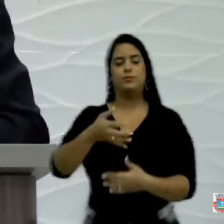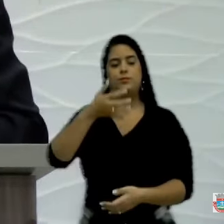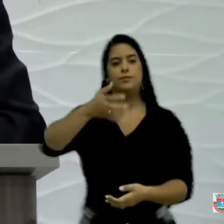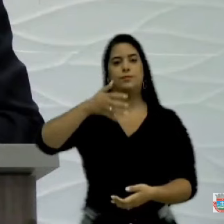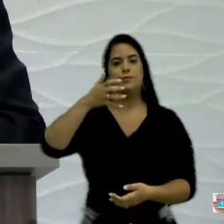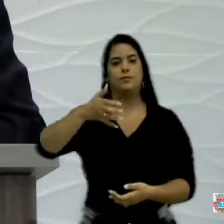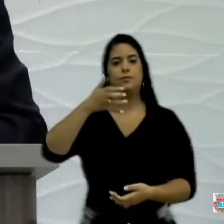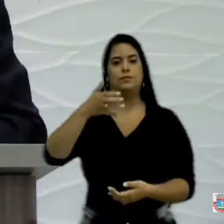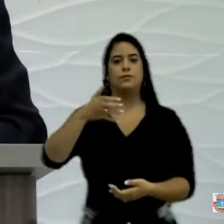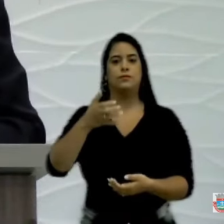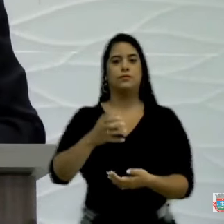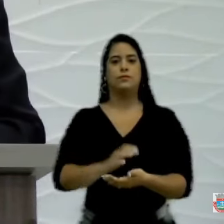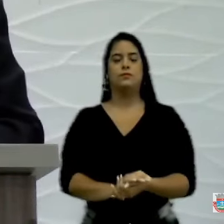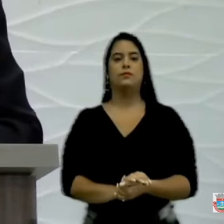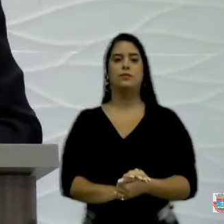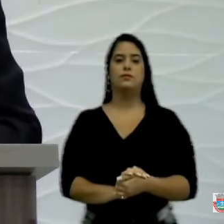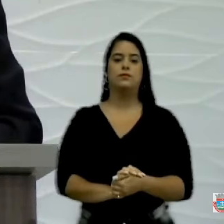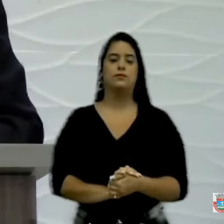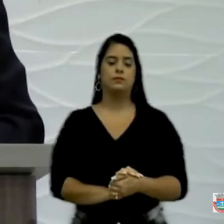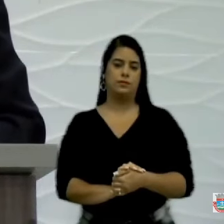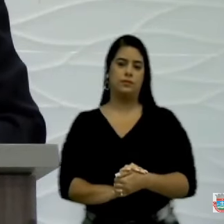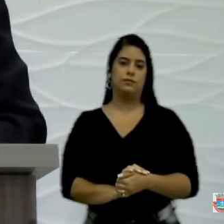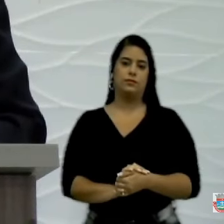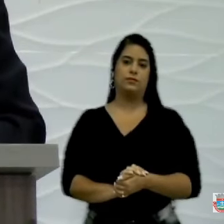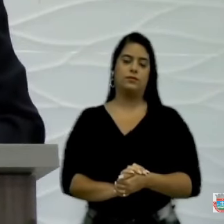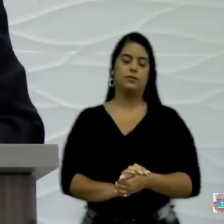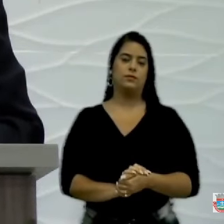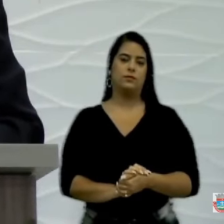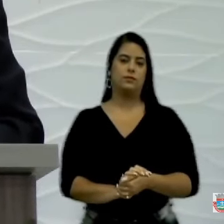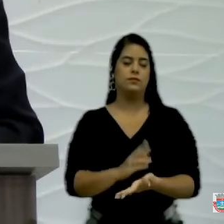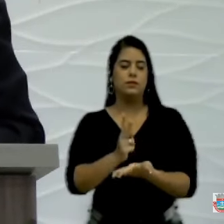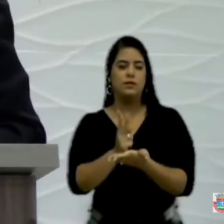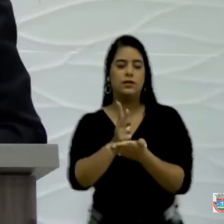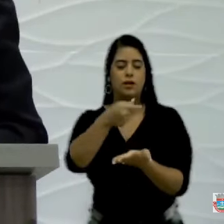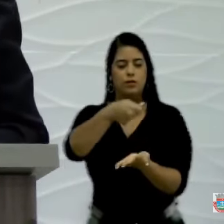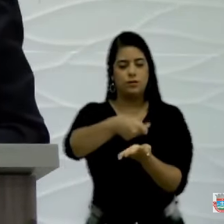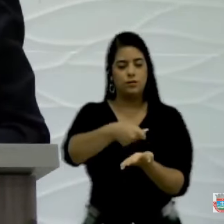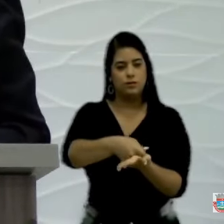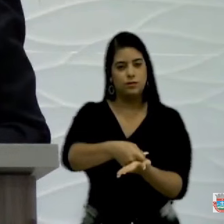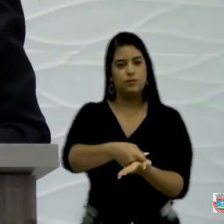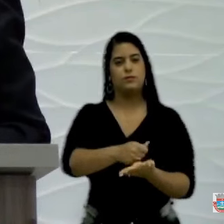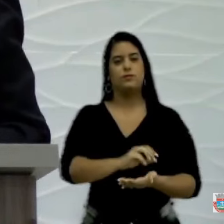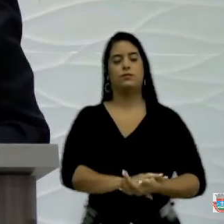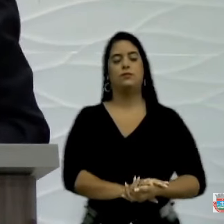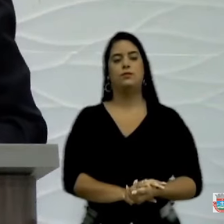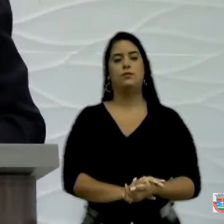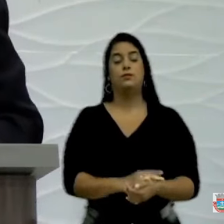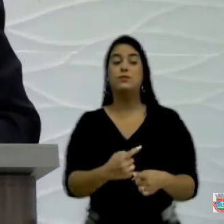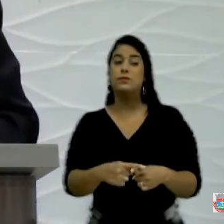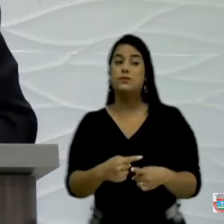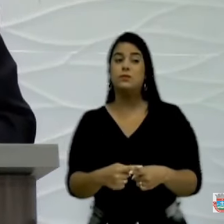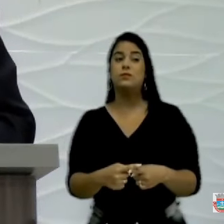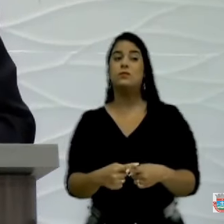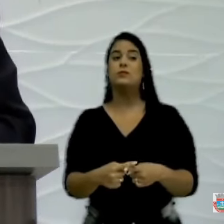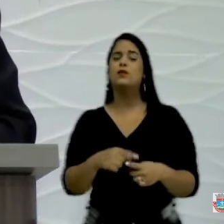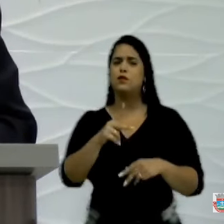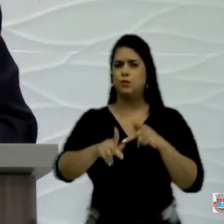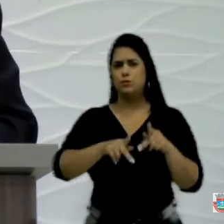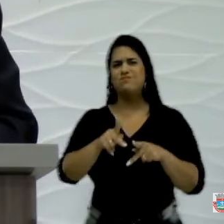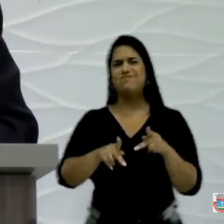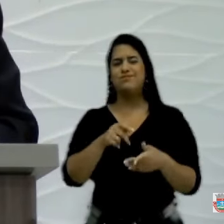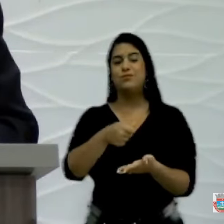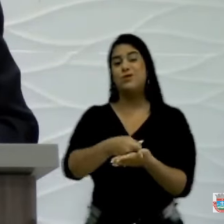palavras com educação para todos, sempre cobrando. Porque é a população